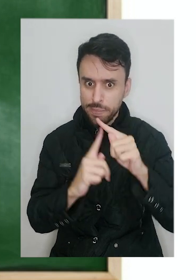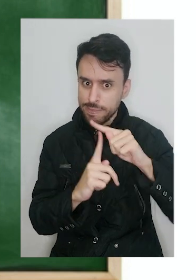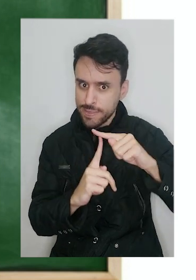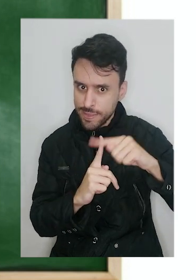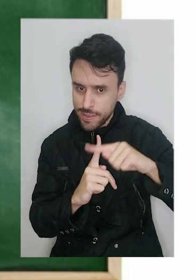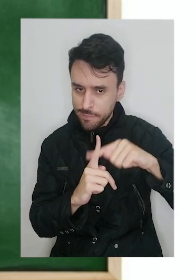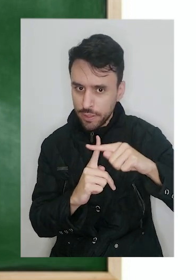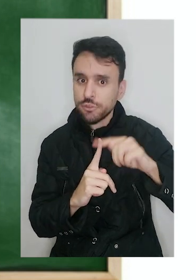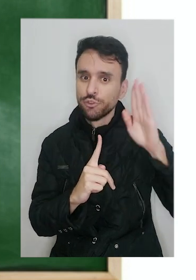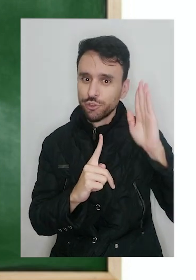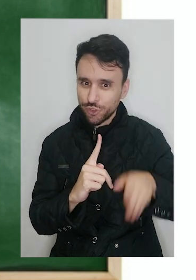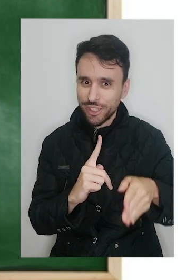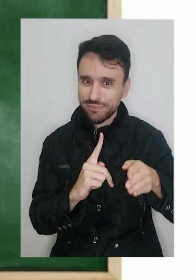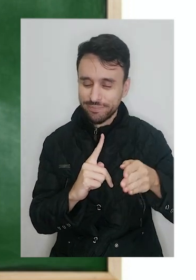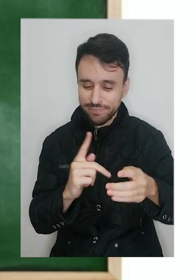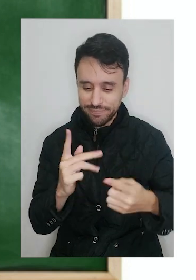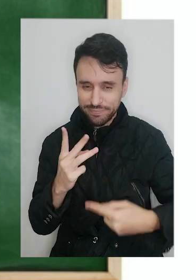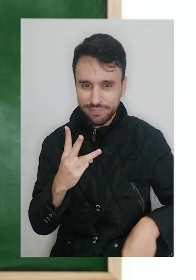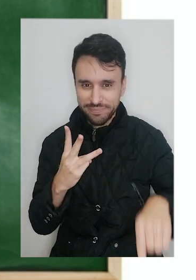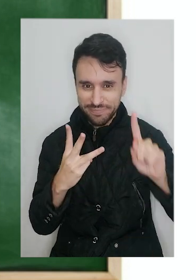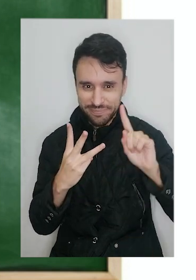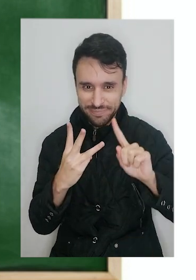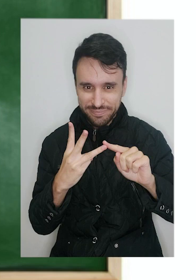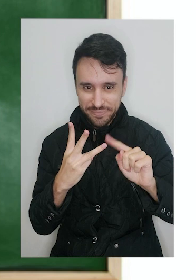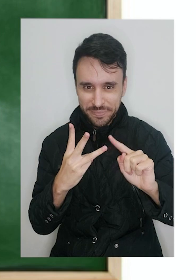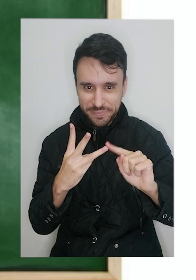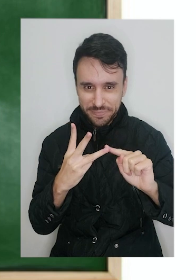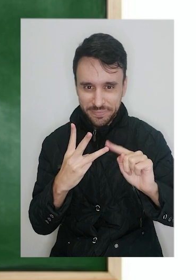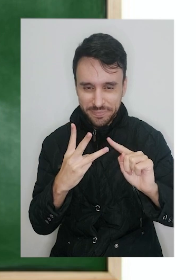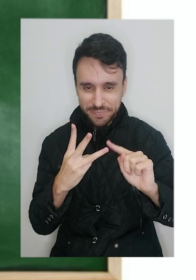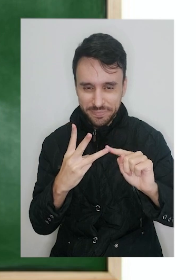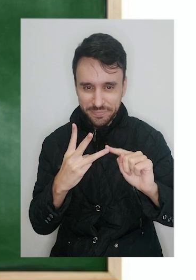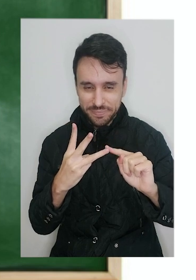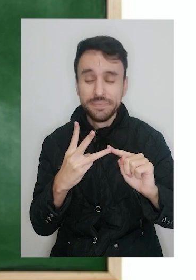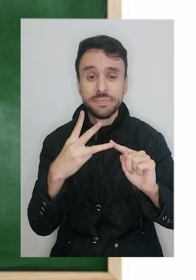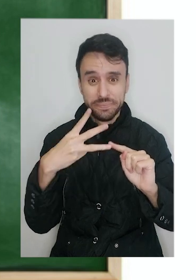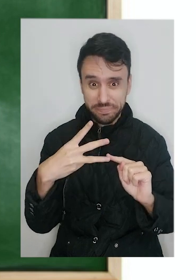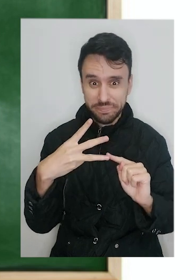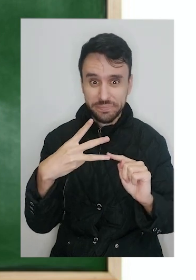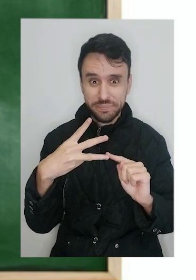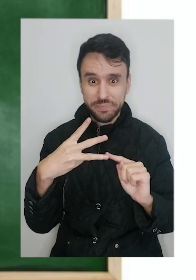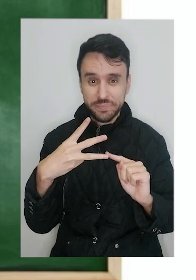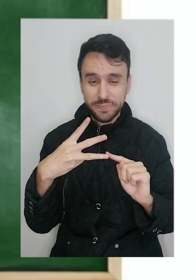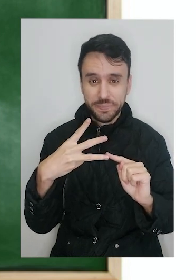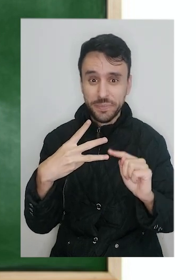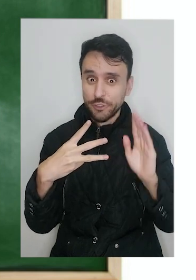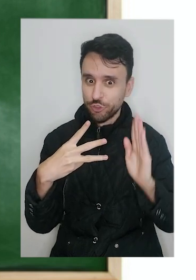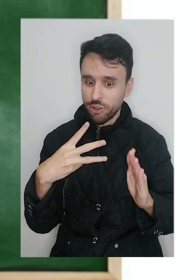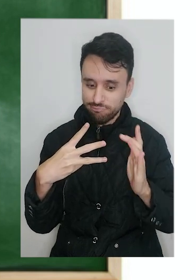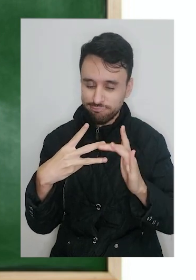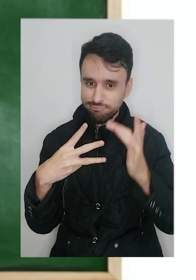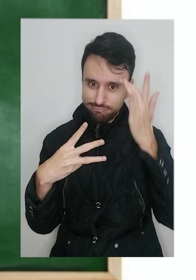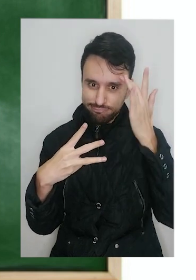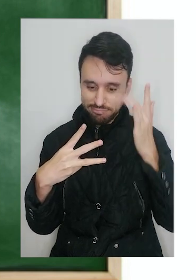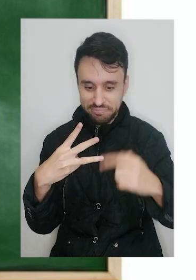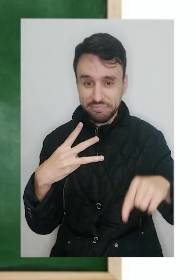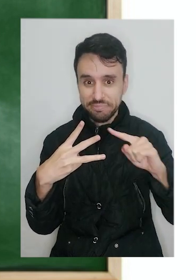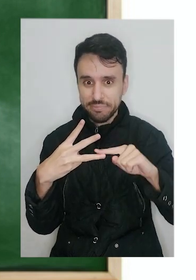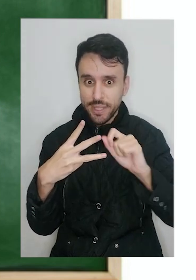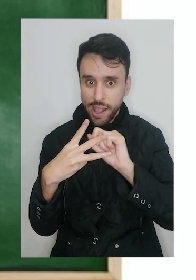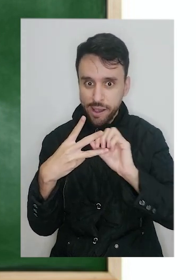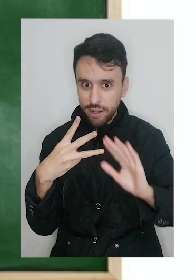temperatura? Agora você sabe o que é medida de temperatura, né? Ok, já sabemos. Fizemos uma